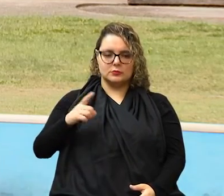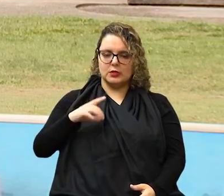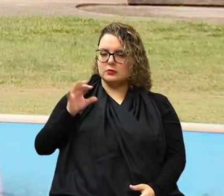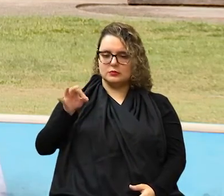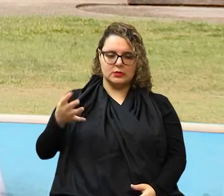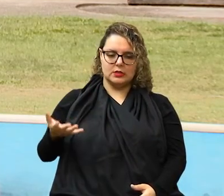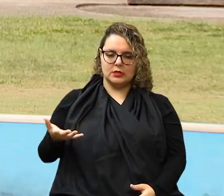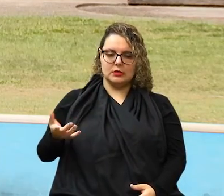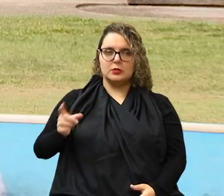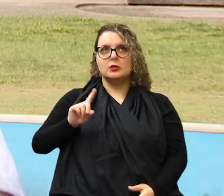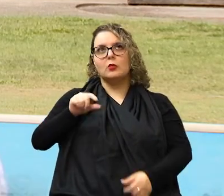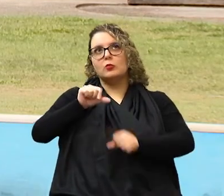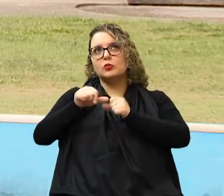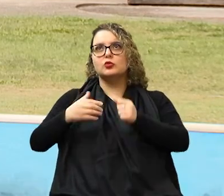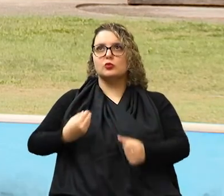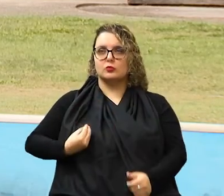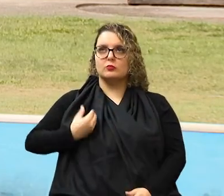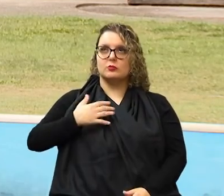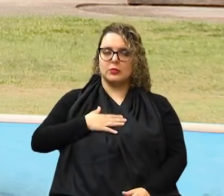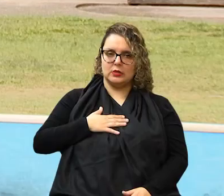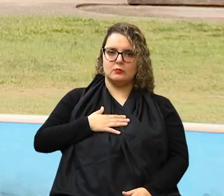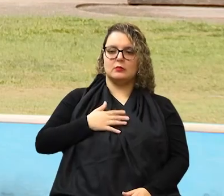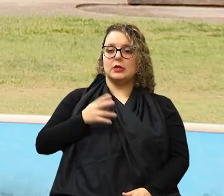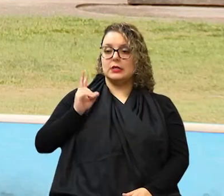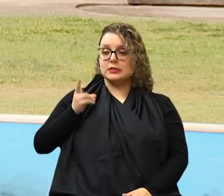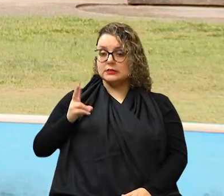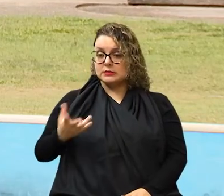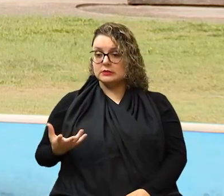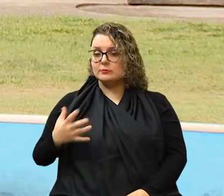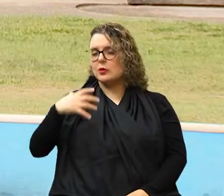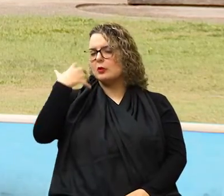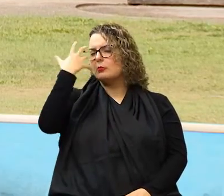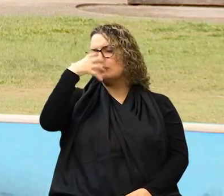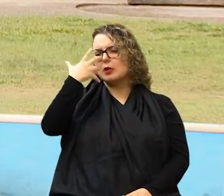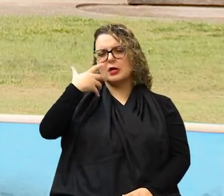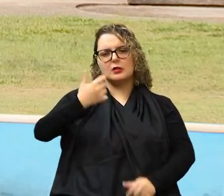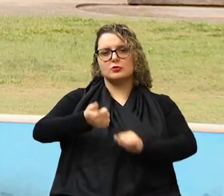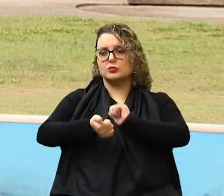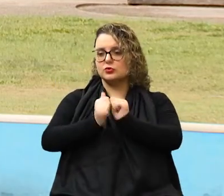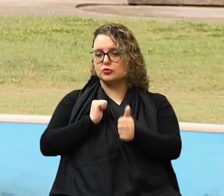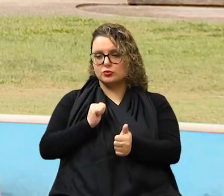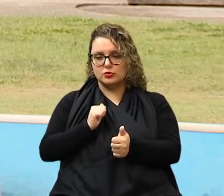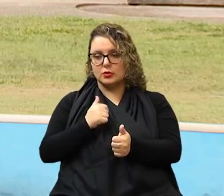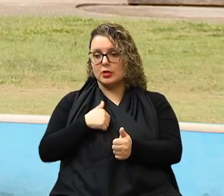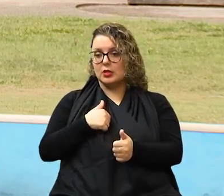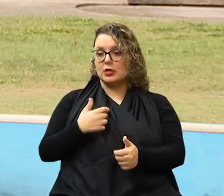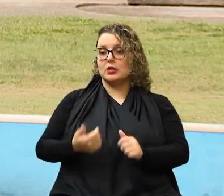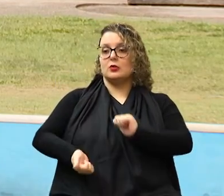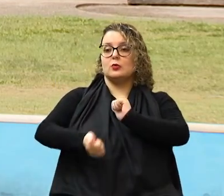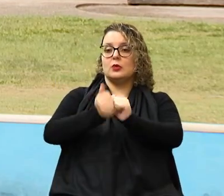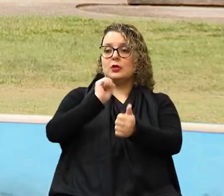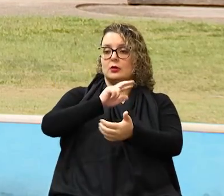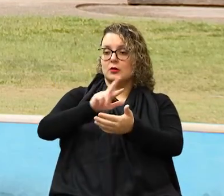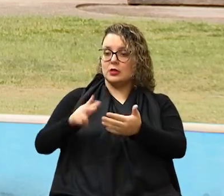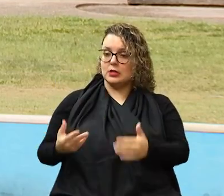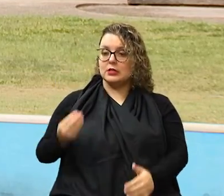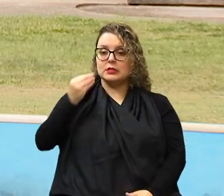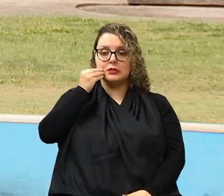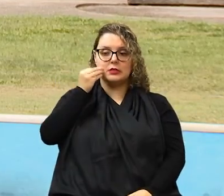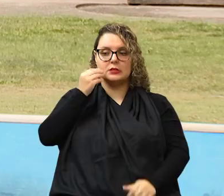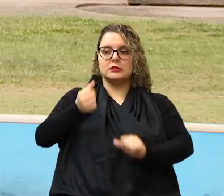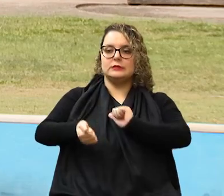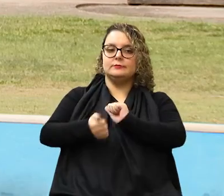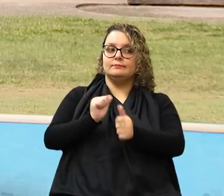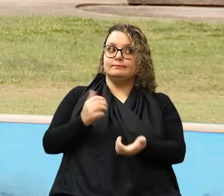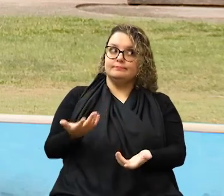que não mudou minha vida, mas eu sempre fui um apaixonado pelo esporte. O atletismo, tentei ser